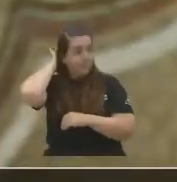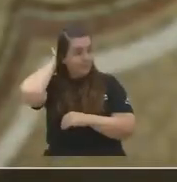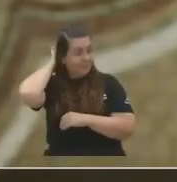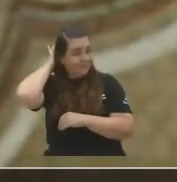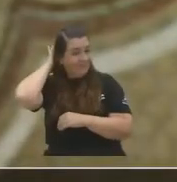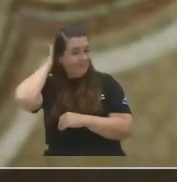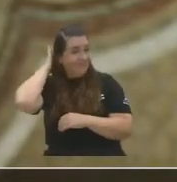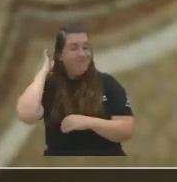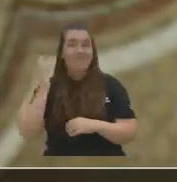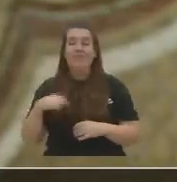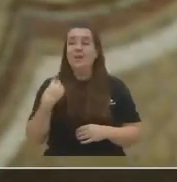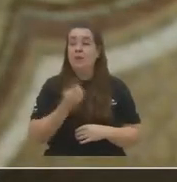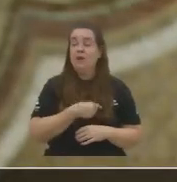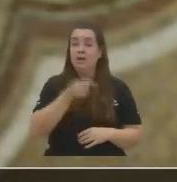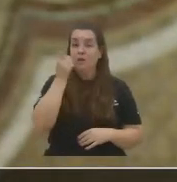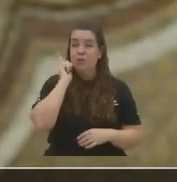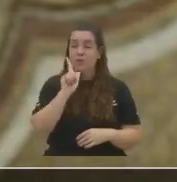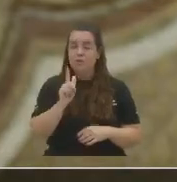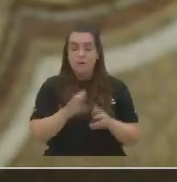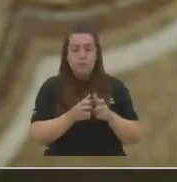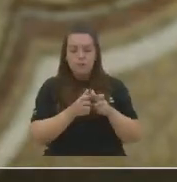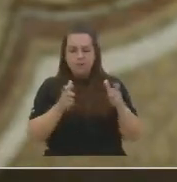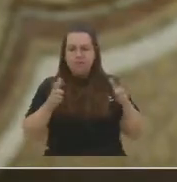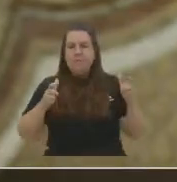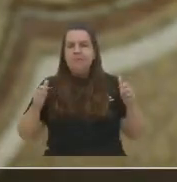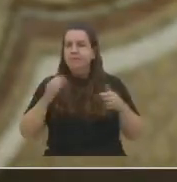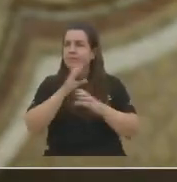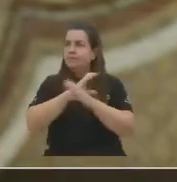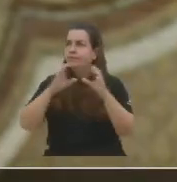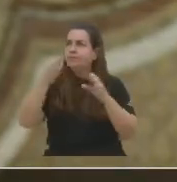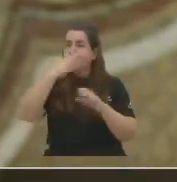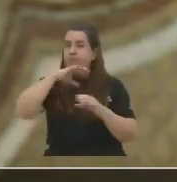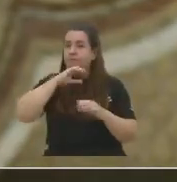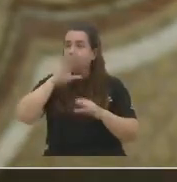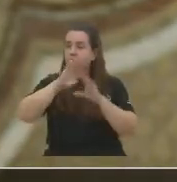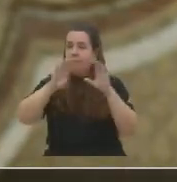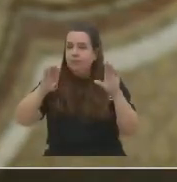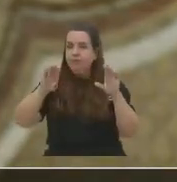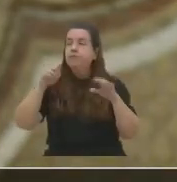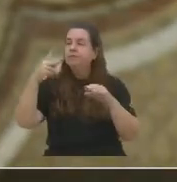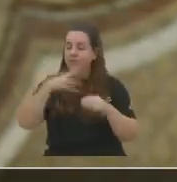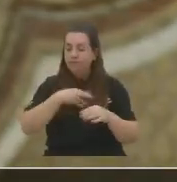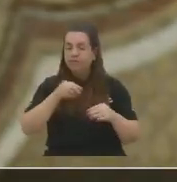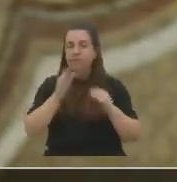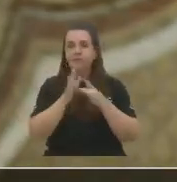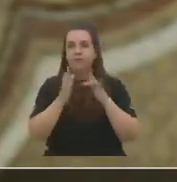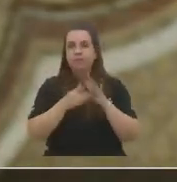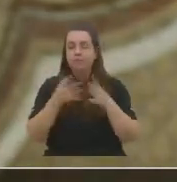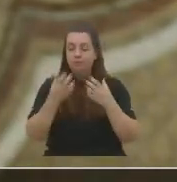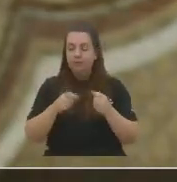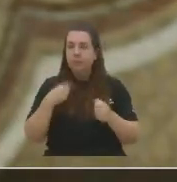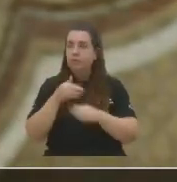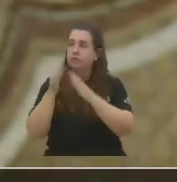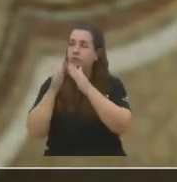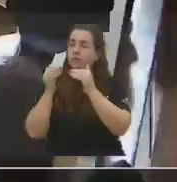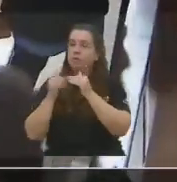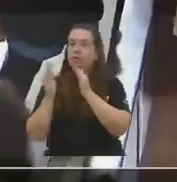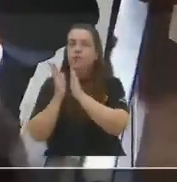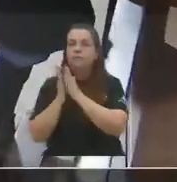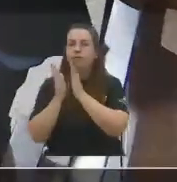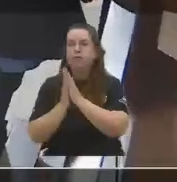Para que cresçamos na confiança de que o Pai Celeste, por seu Filho Jesus, atende às nossas preces,